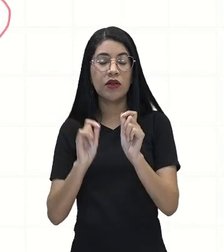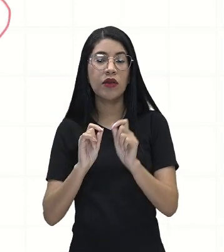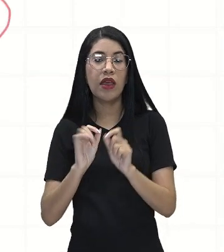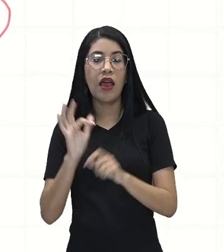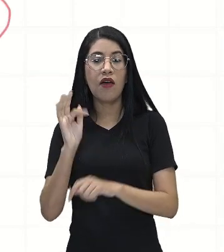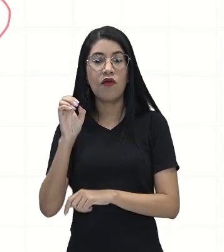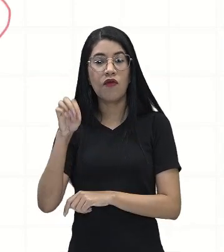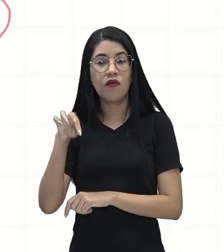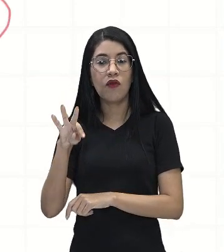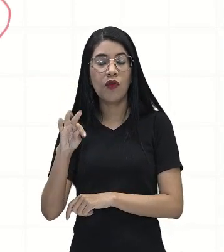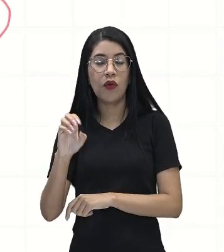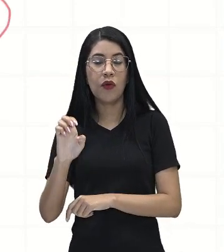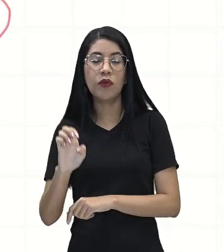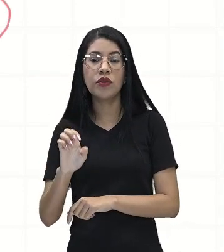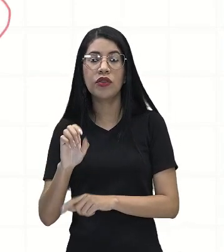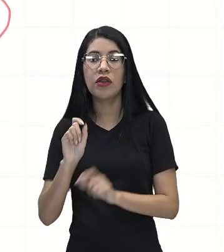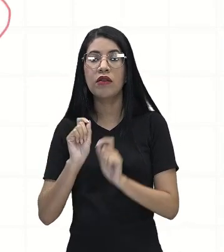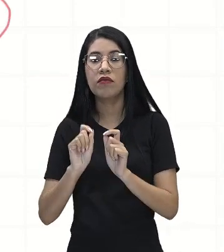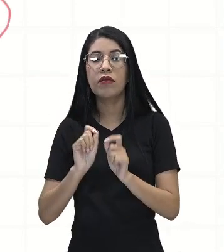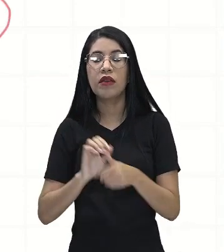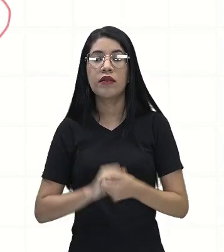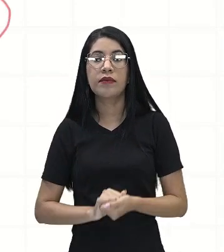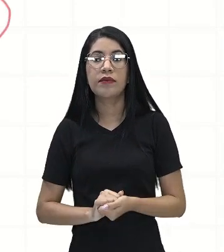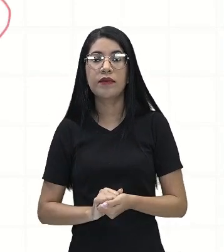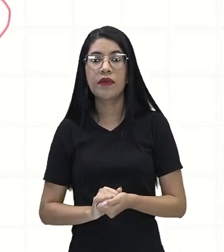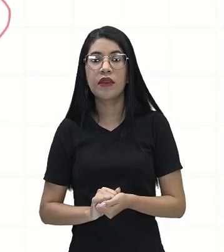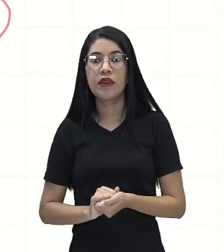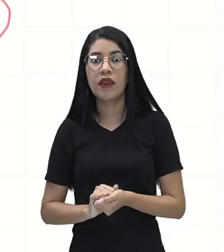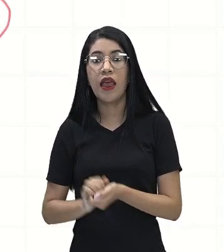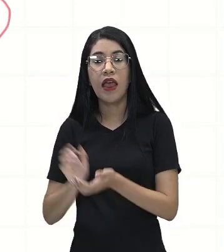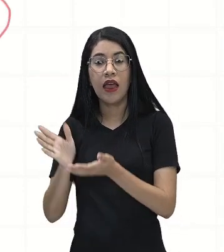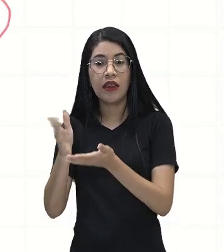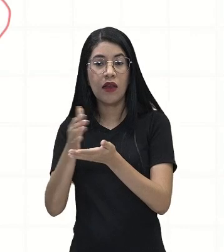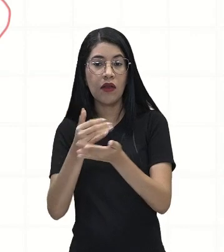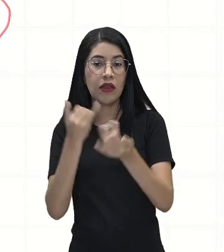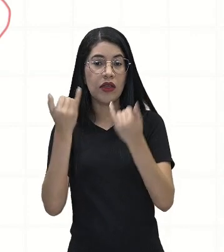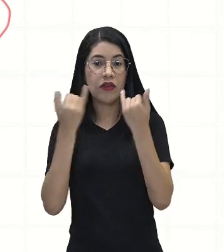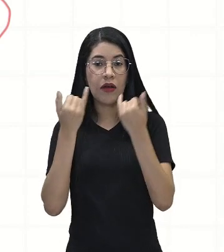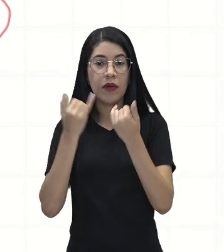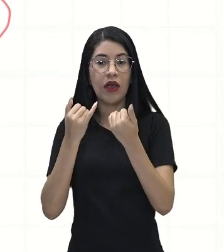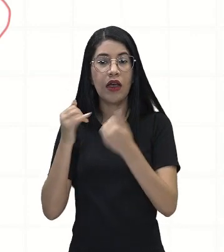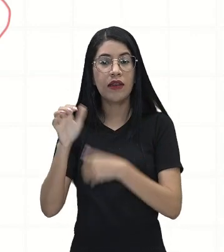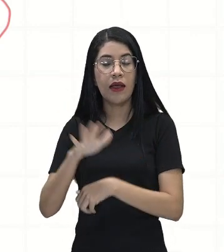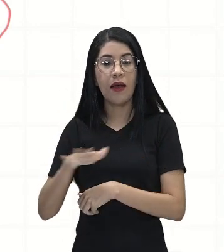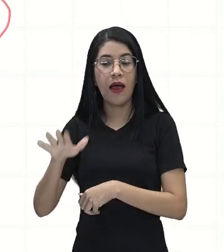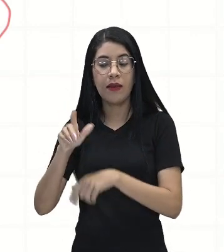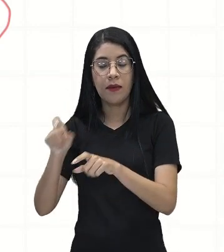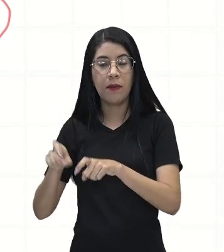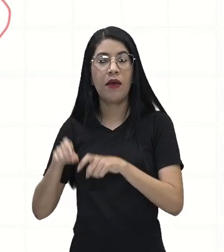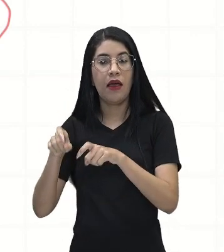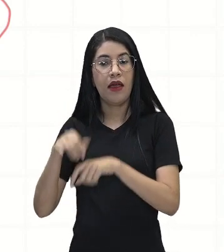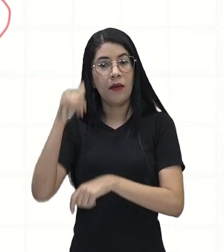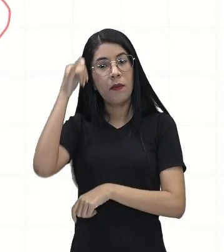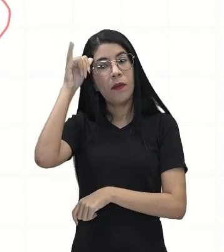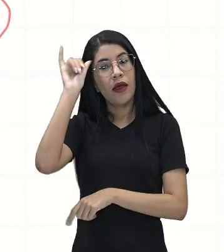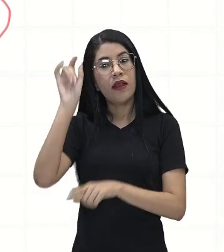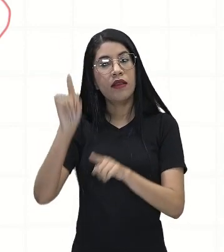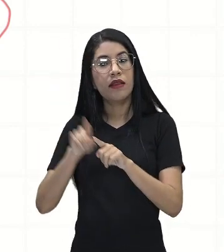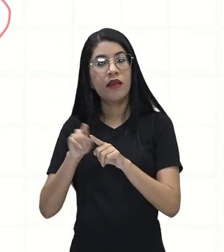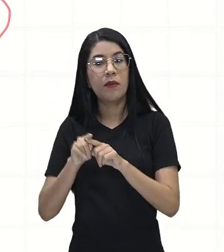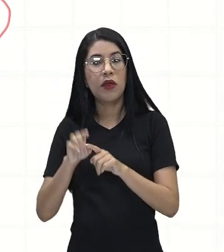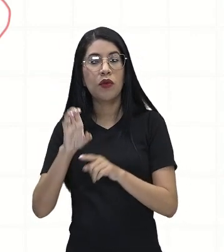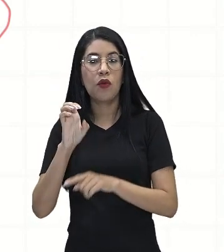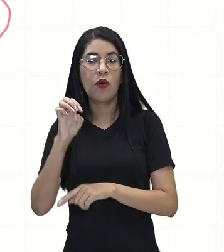Esse gráfico aqui, a fonte é do Censo Agropecuário com o TRAF Brasil, né? O censo que foi